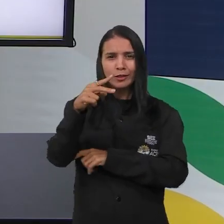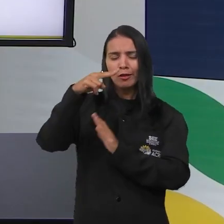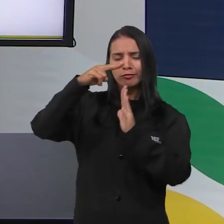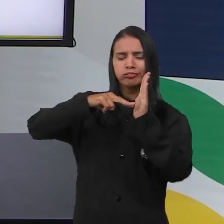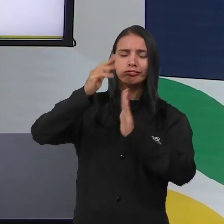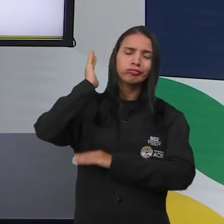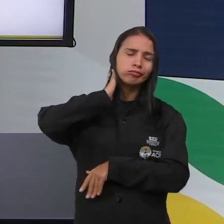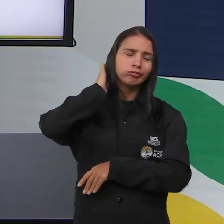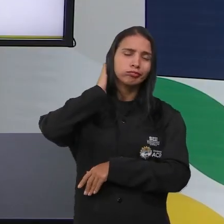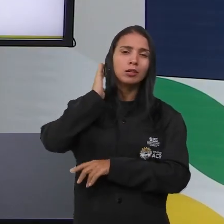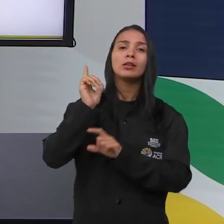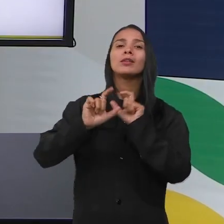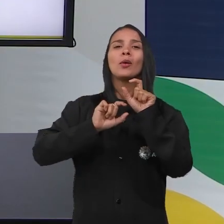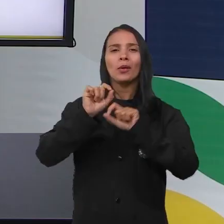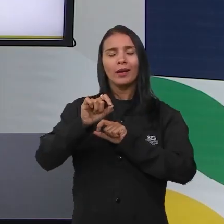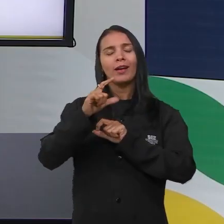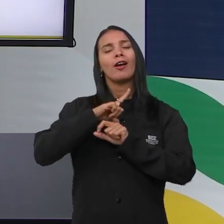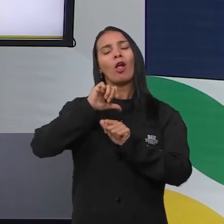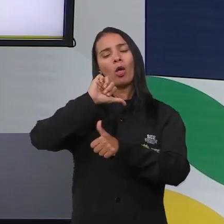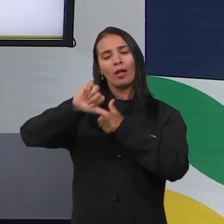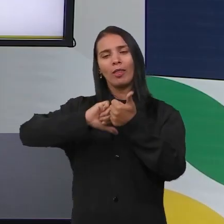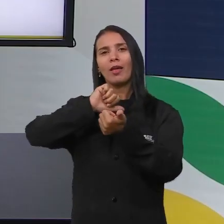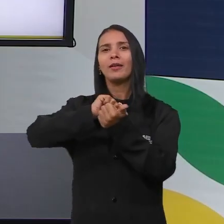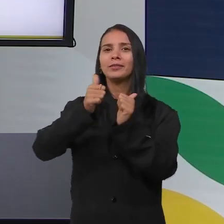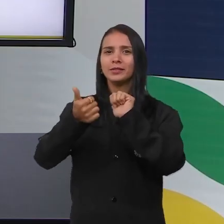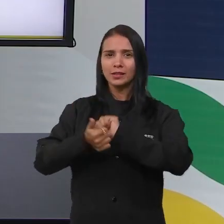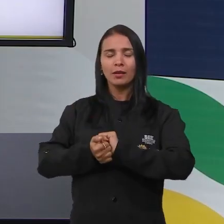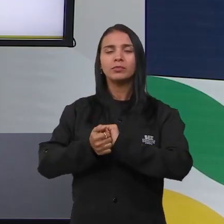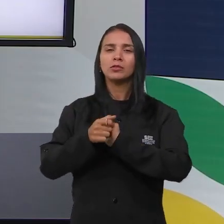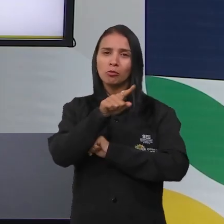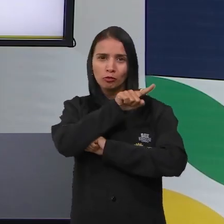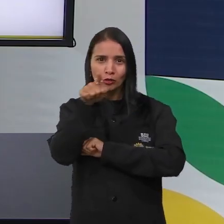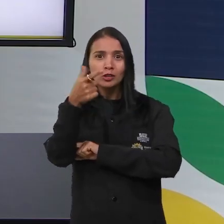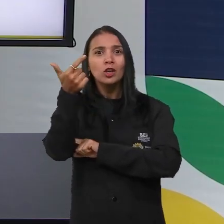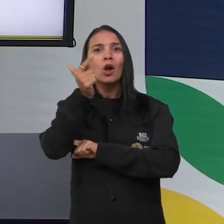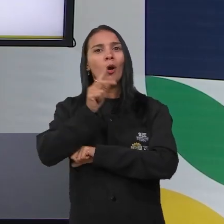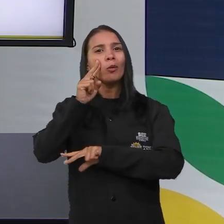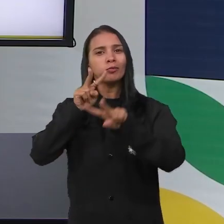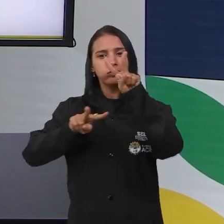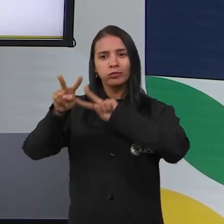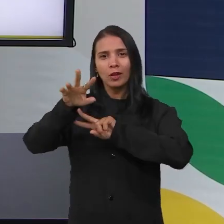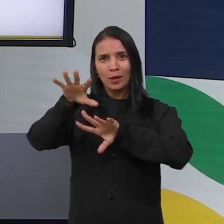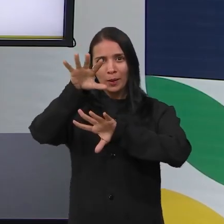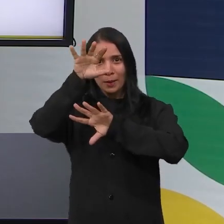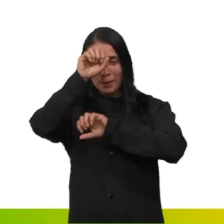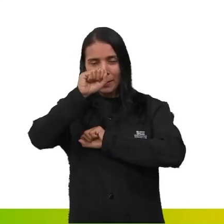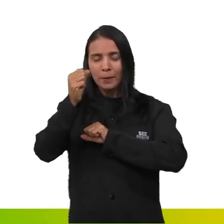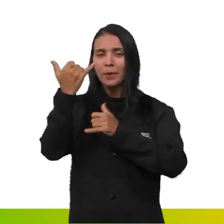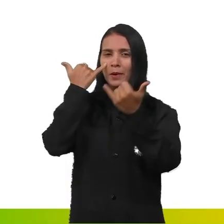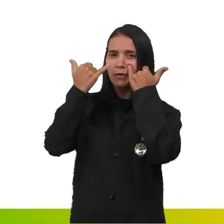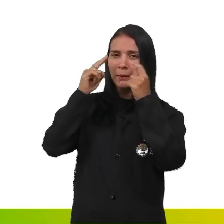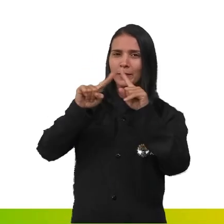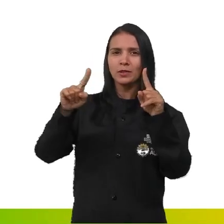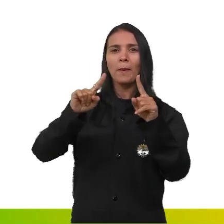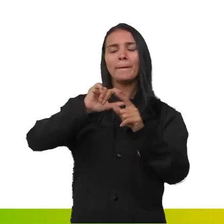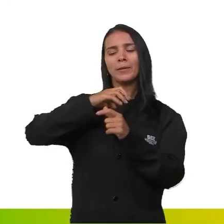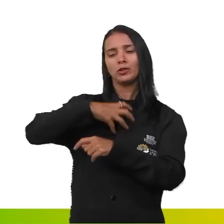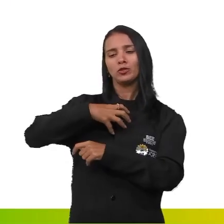ali um mecanismo de ter acesso àquela informação, só que de uma forma um pouco mais descontraída. Basicamente isso, ok?